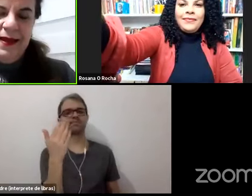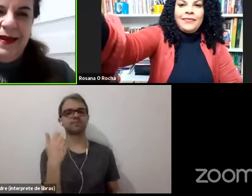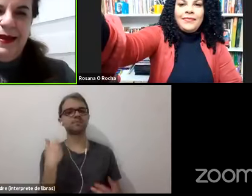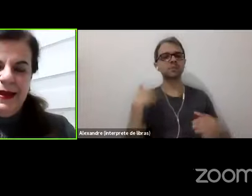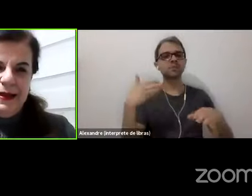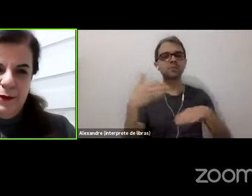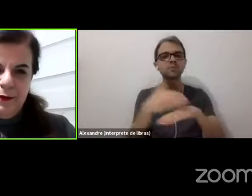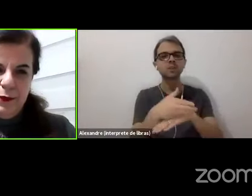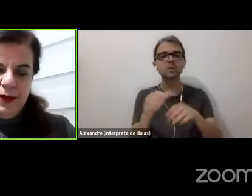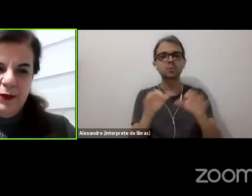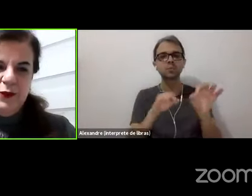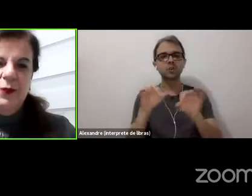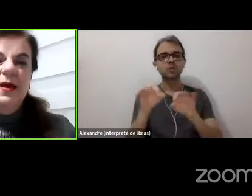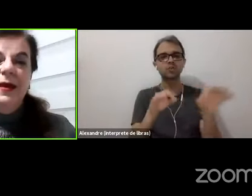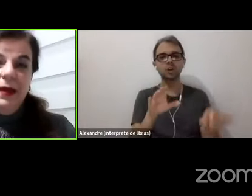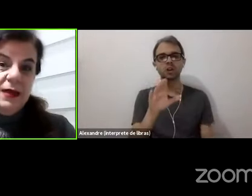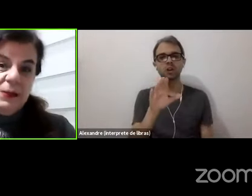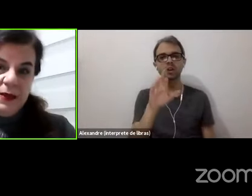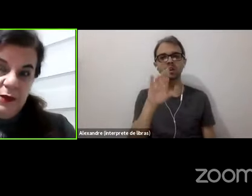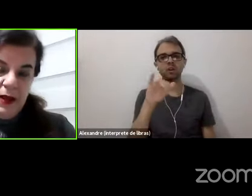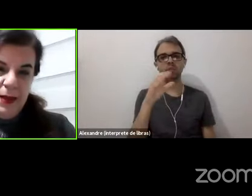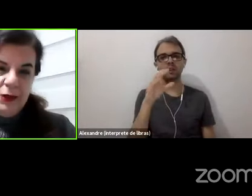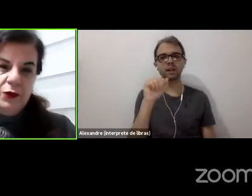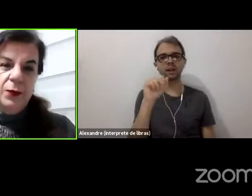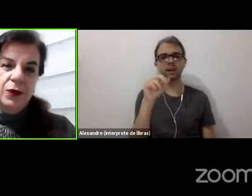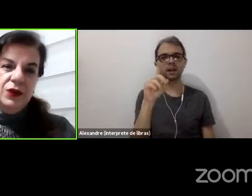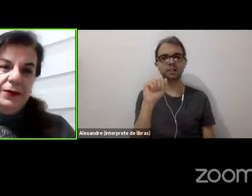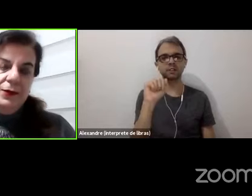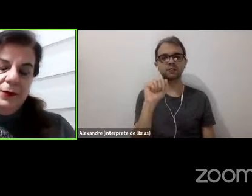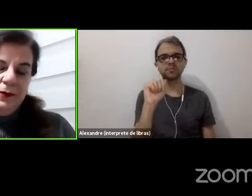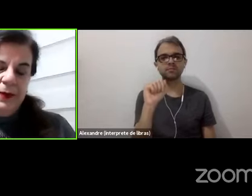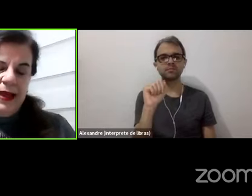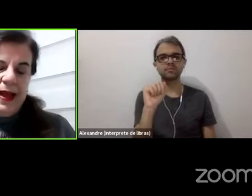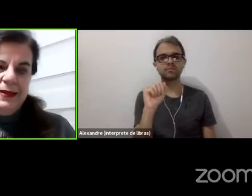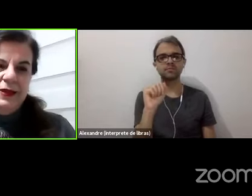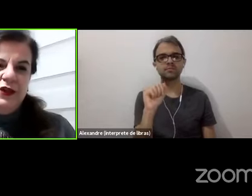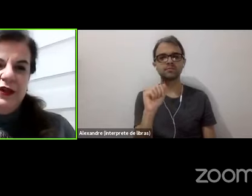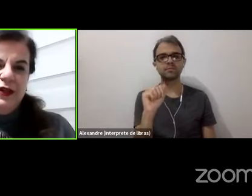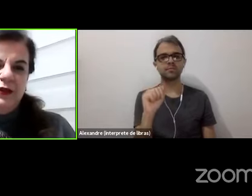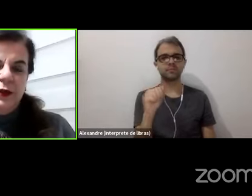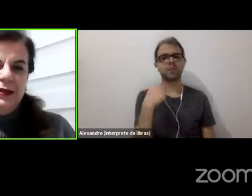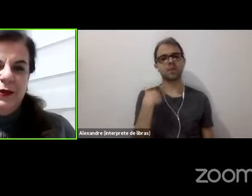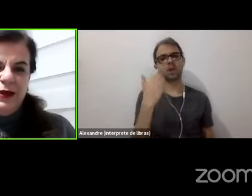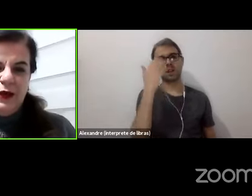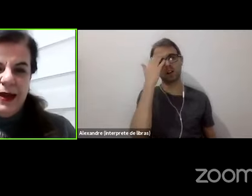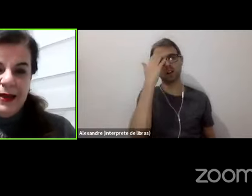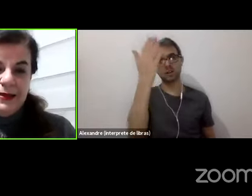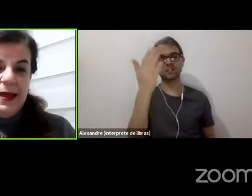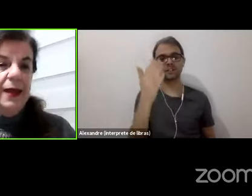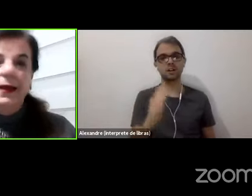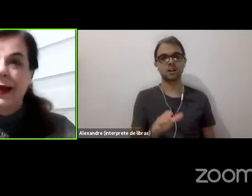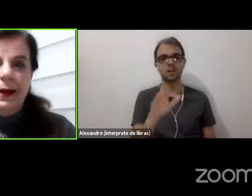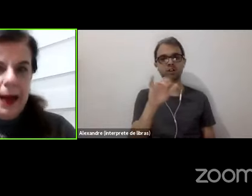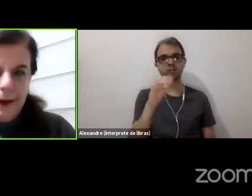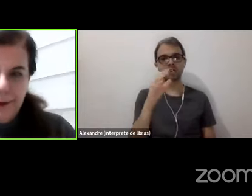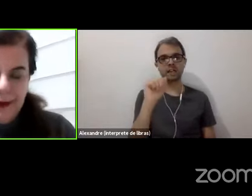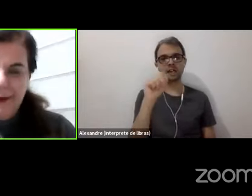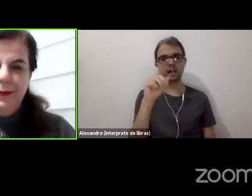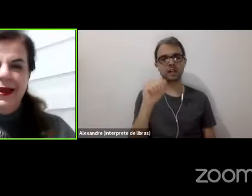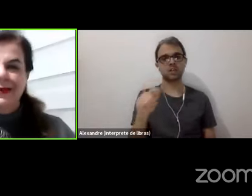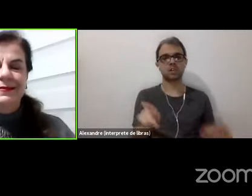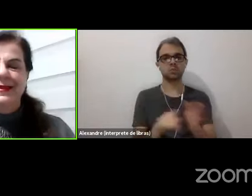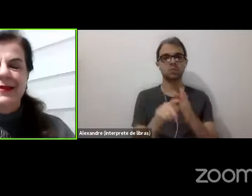Brincadas, incrível isso, e especificamente do projeto Brincadas de Gestores Educacionais. E, é